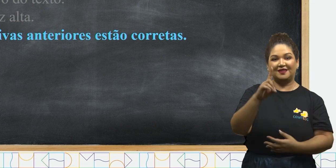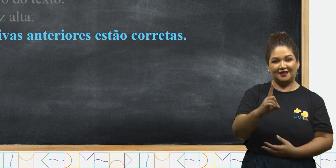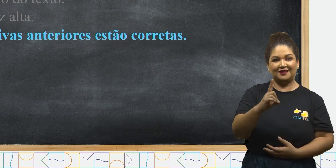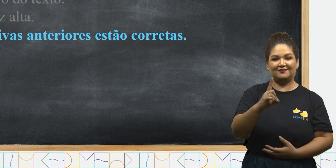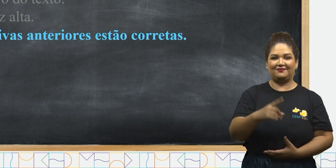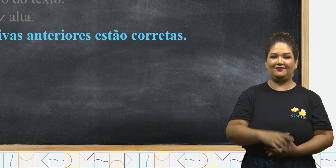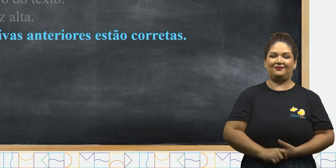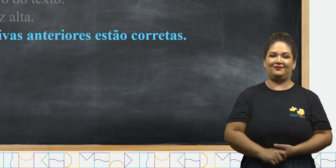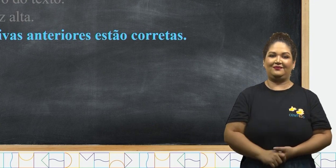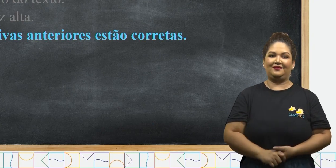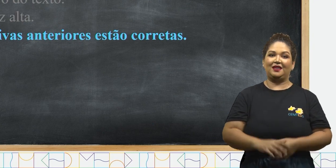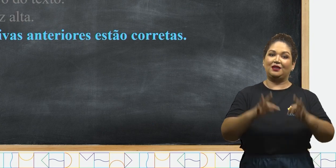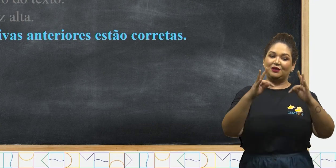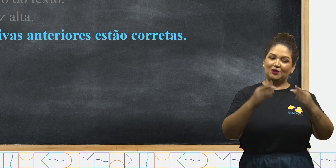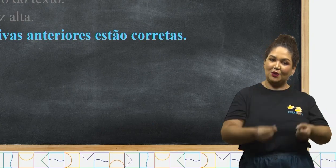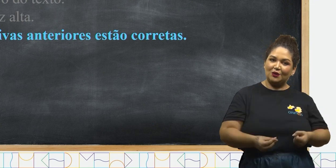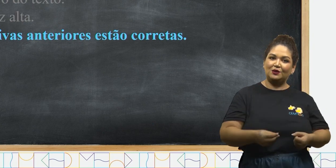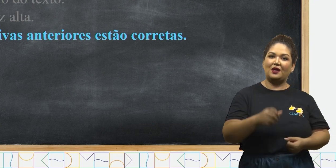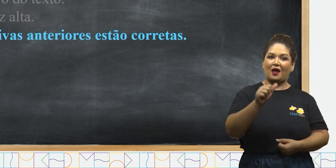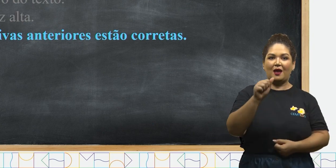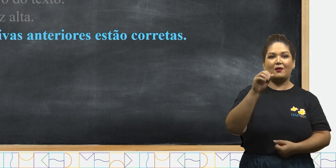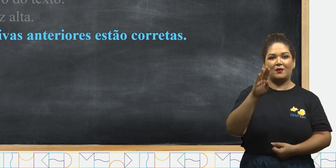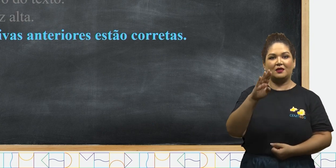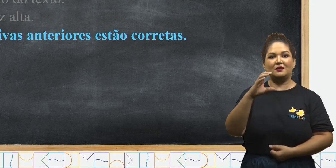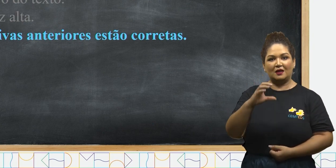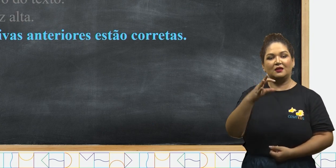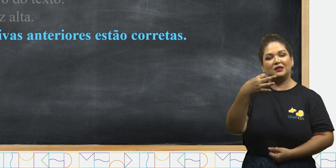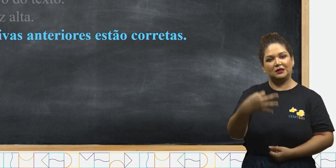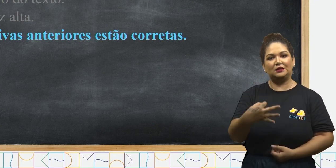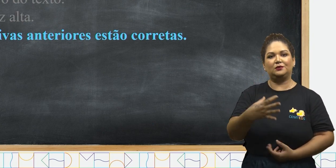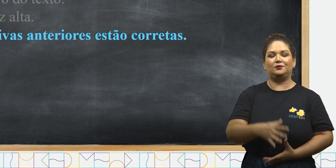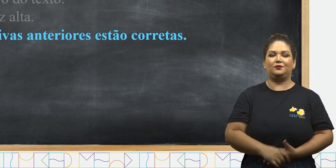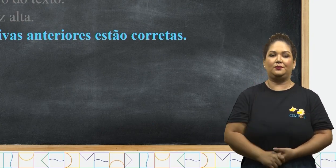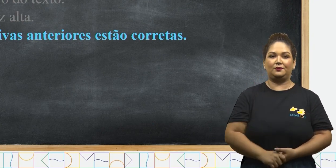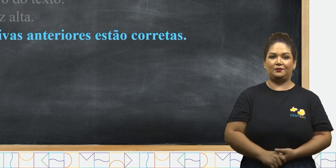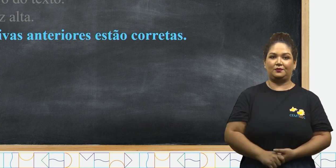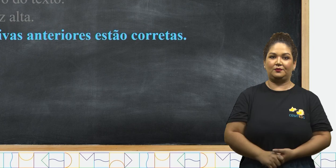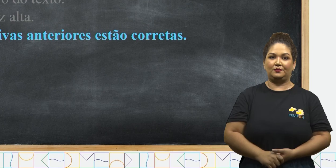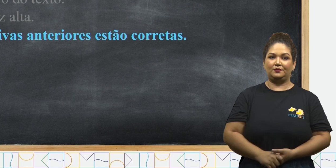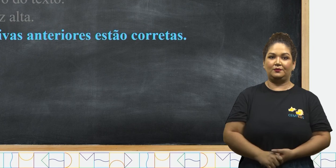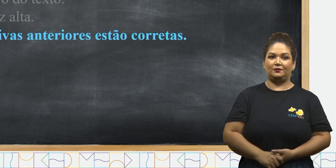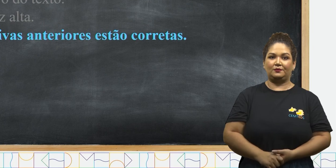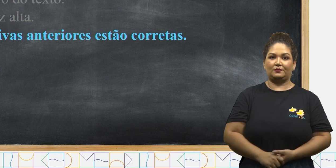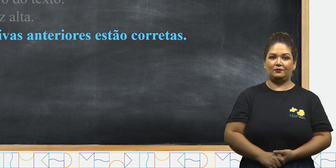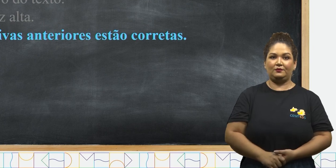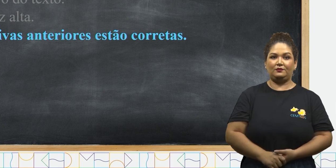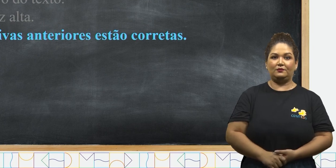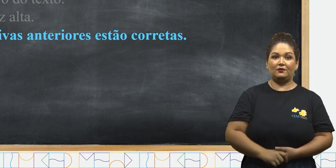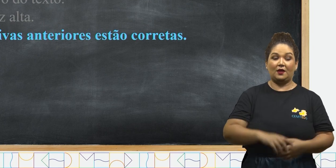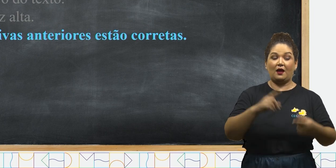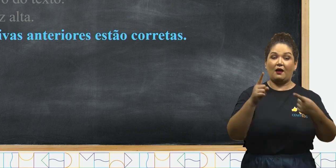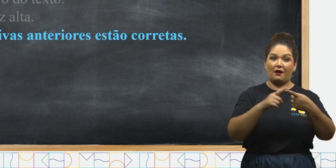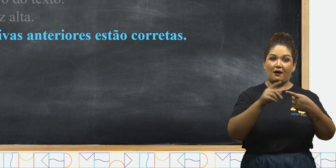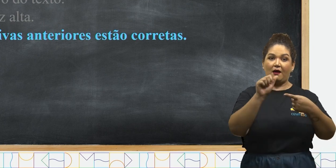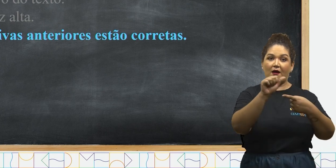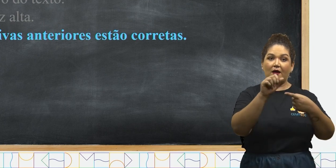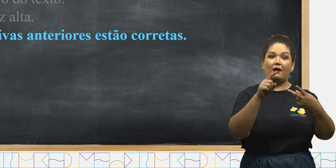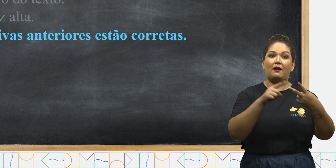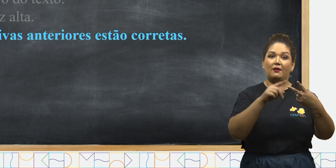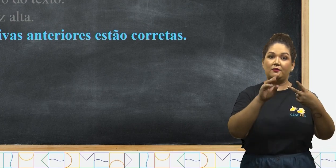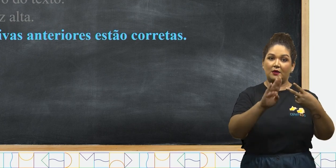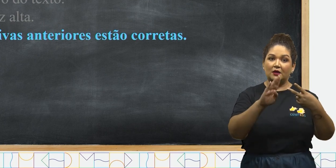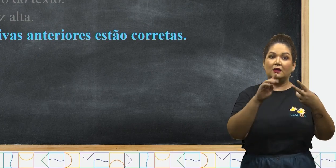Letra D. Todas as alternativas anteriores estão corretas. Verifique que a letra A, letra